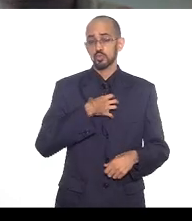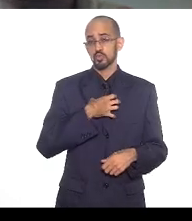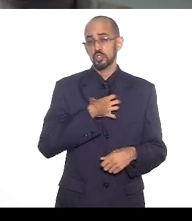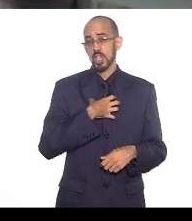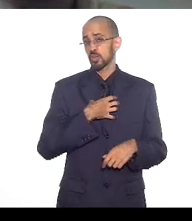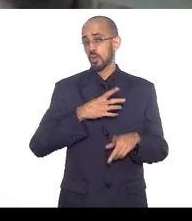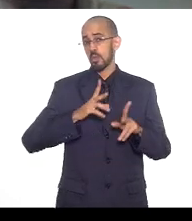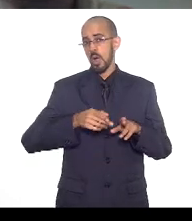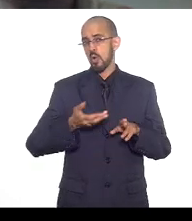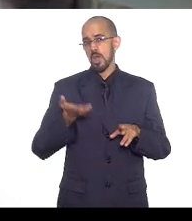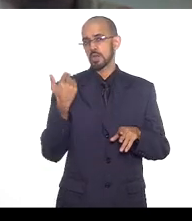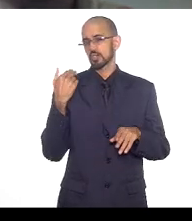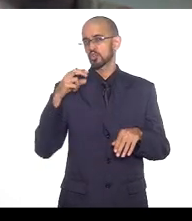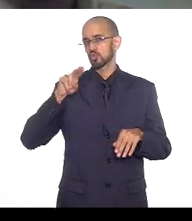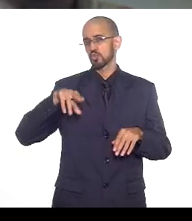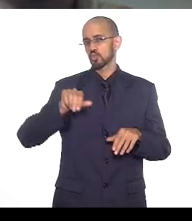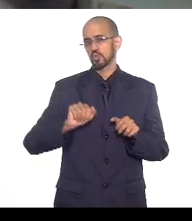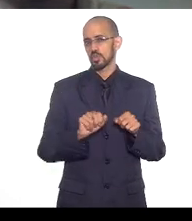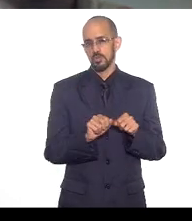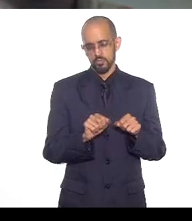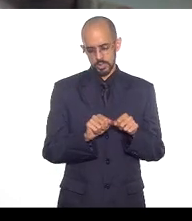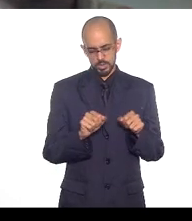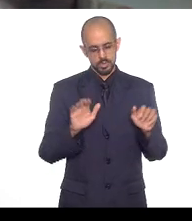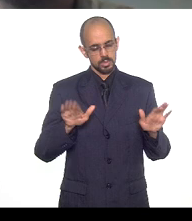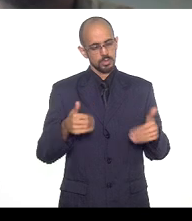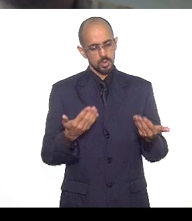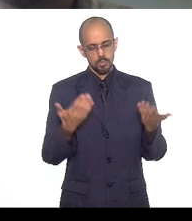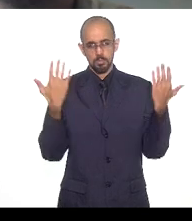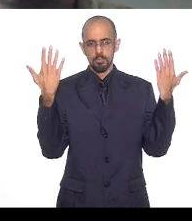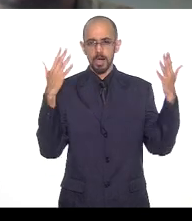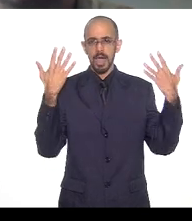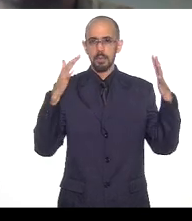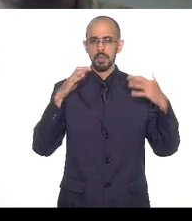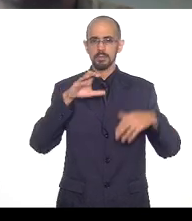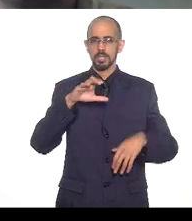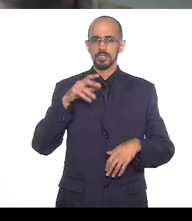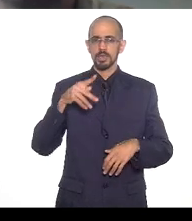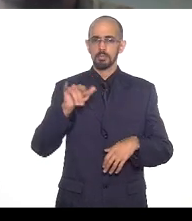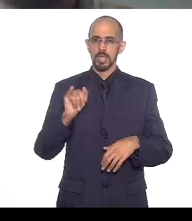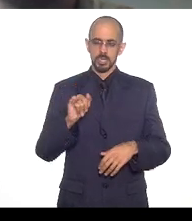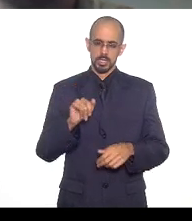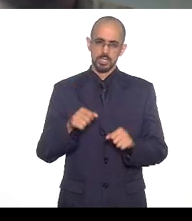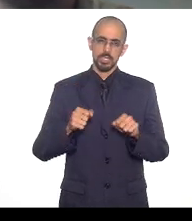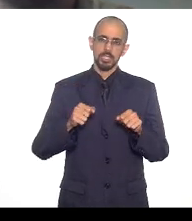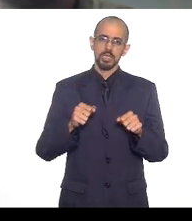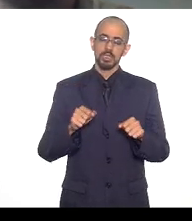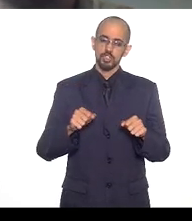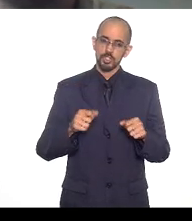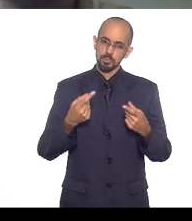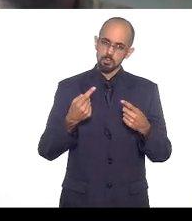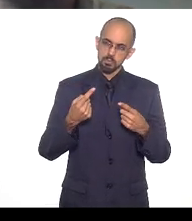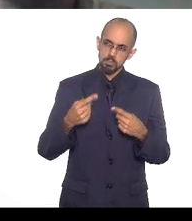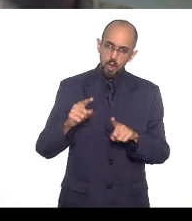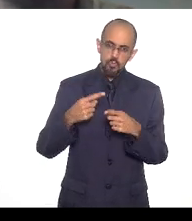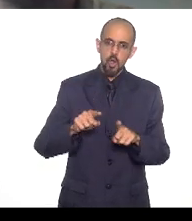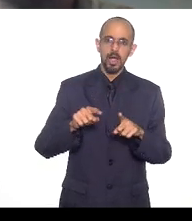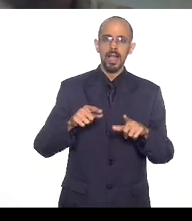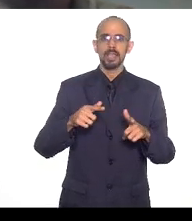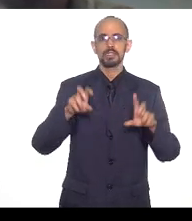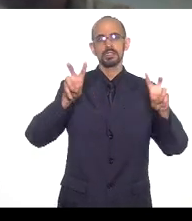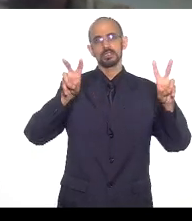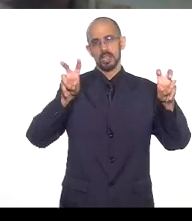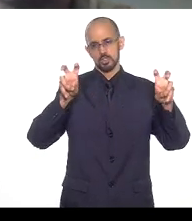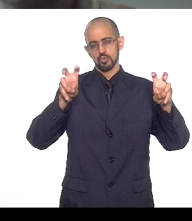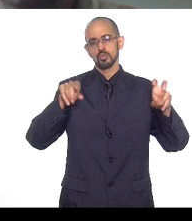fizemos antes, né? Então, eu tenho que parabenizar o empenho dessa CPI no aprofundamento dessas questões que